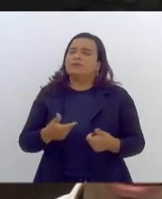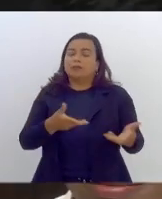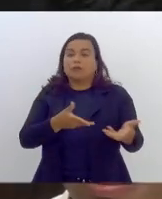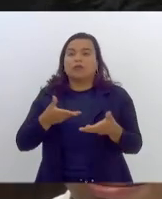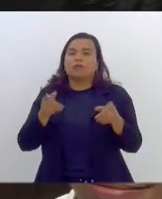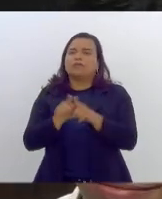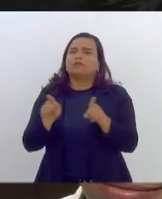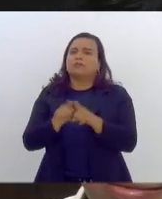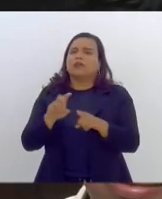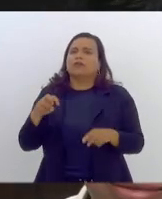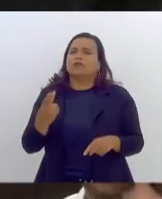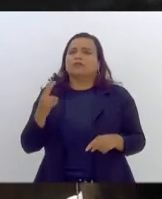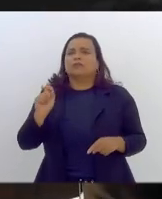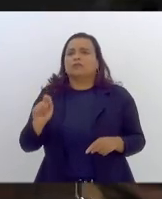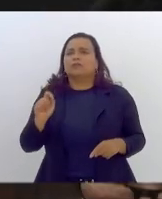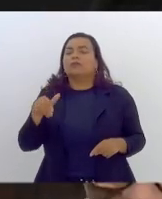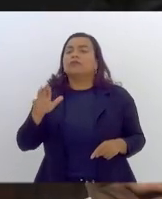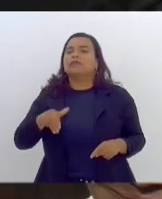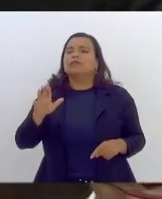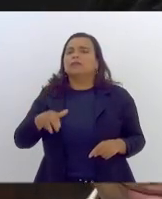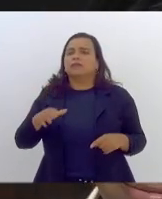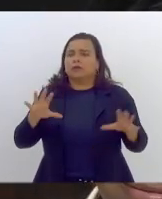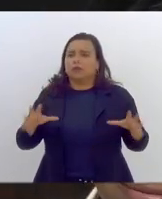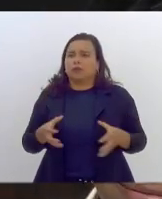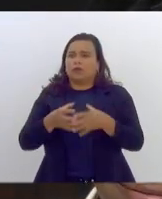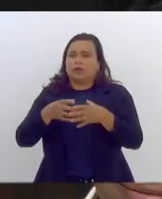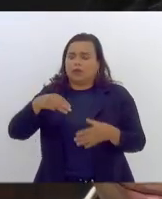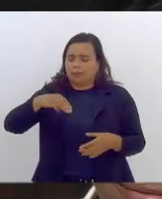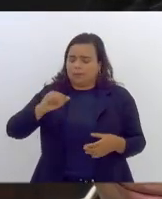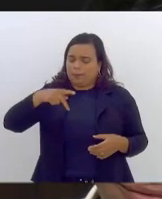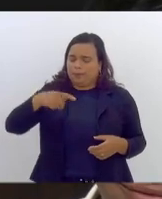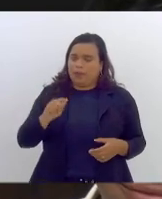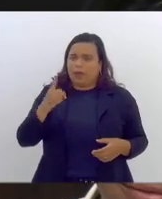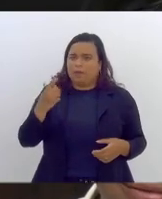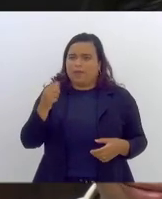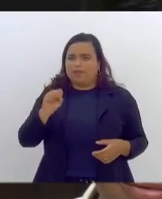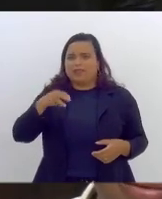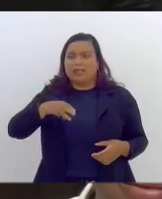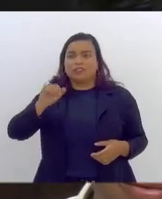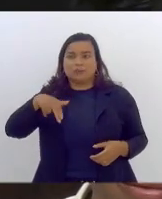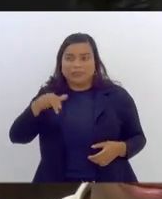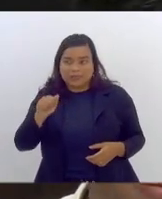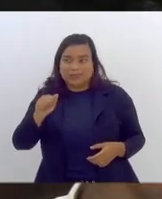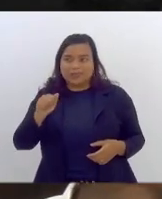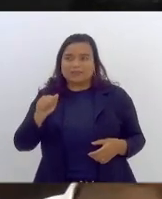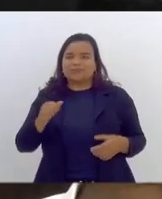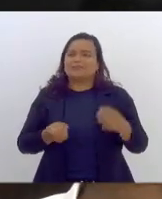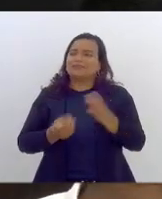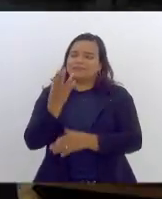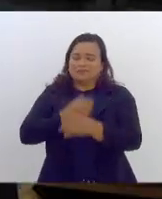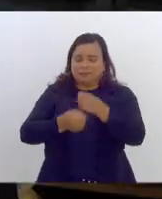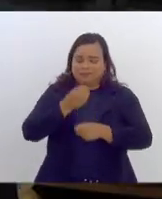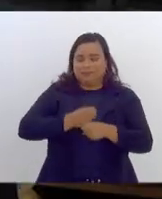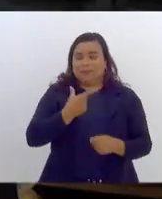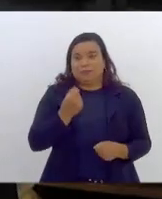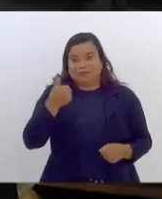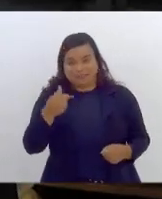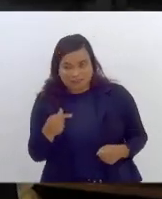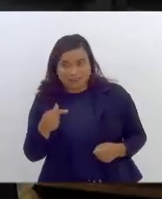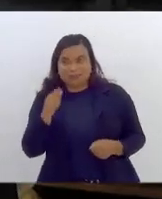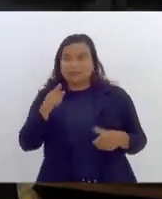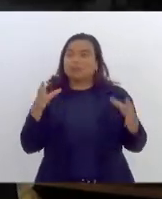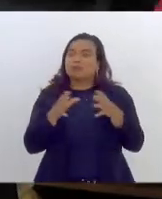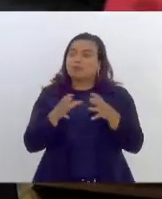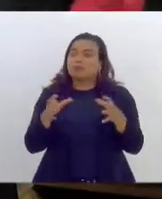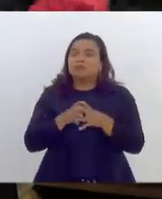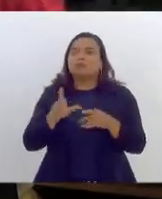também o coletivo Mapa das Minas, criado em 2017. O coletivo tem